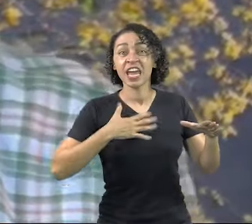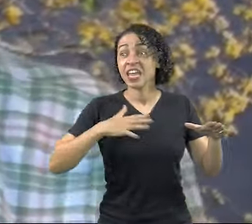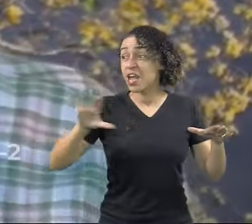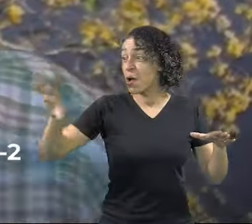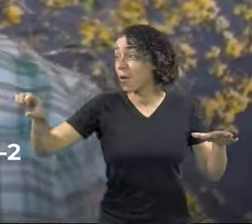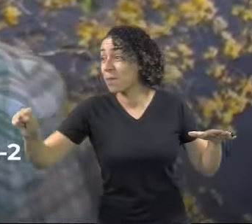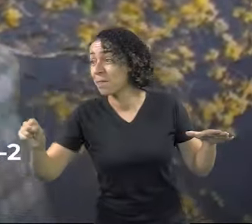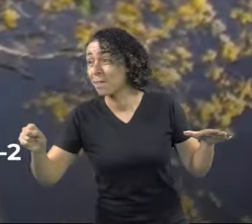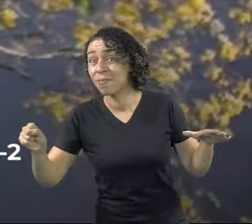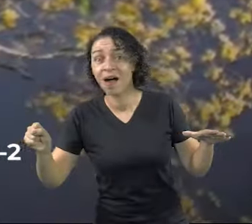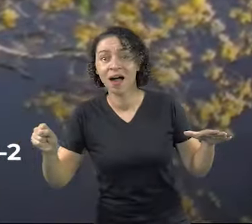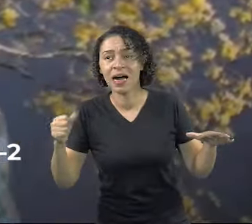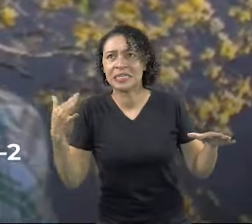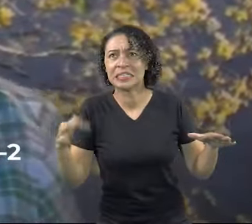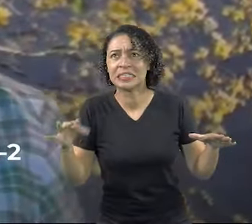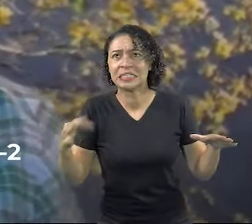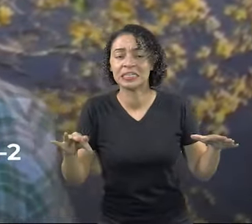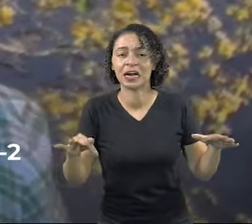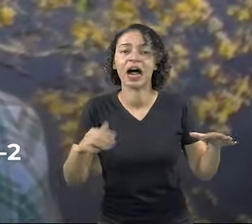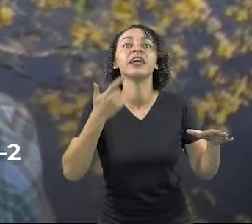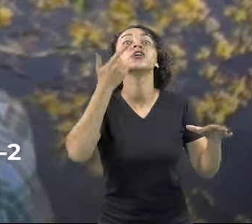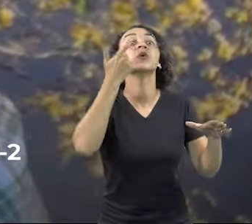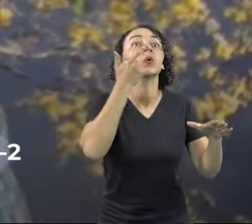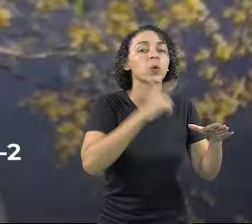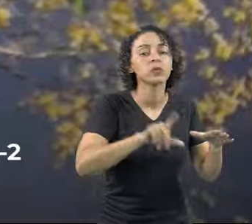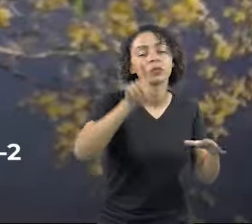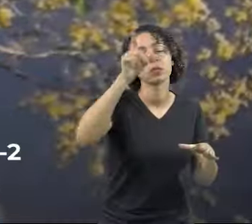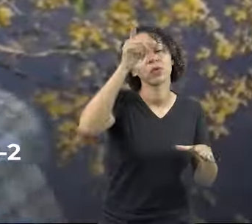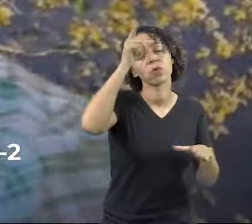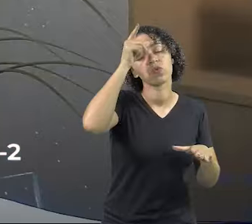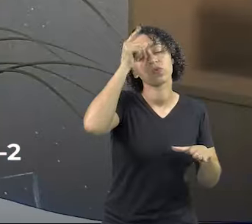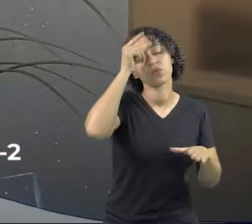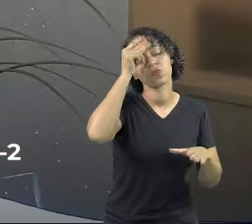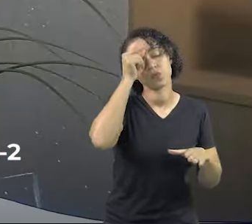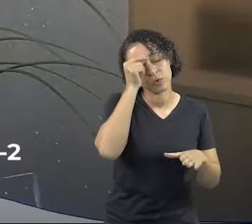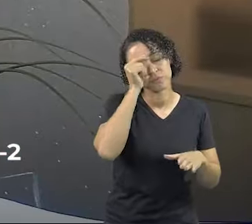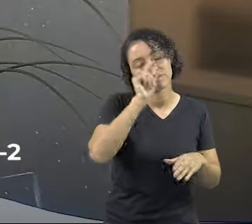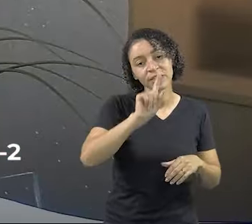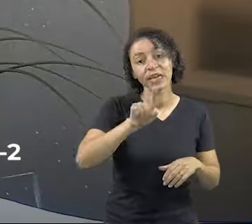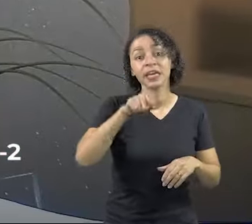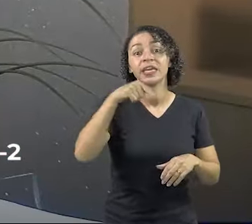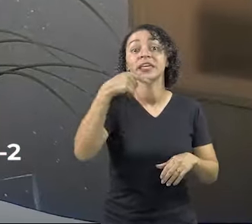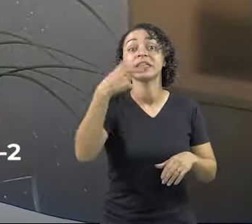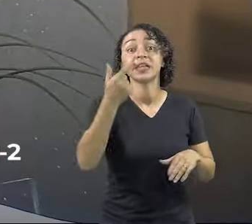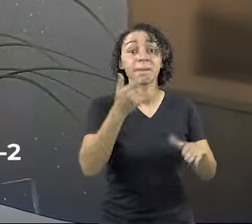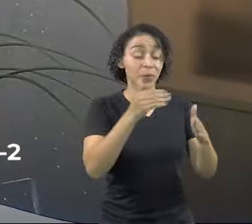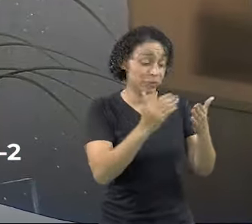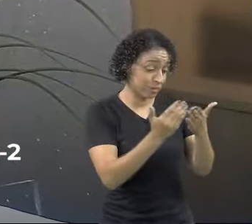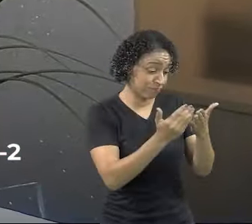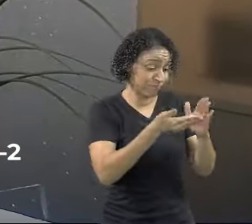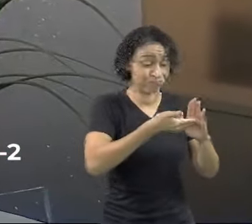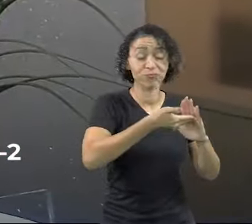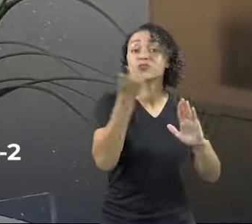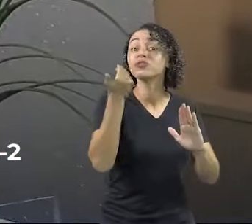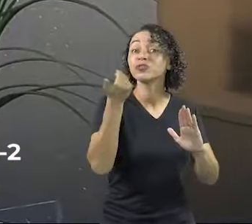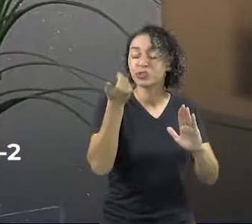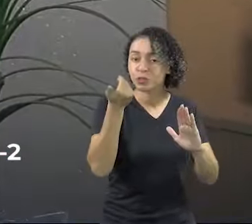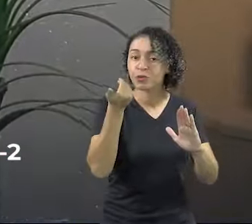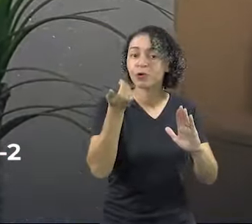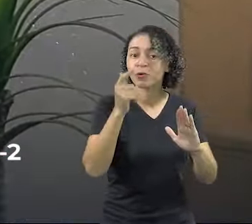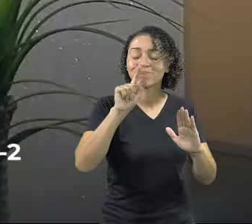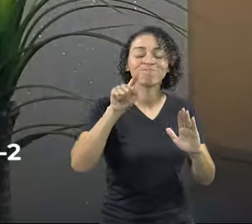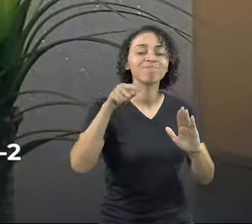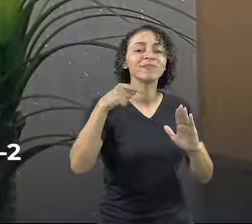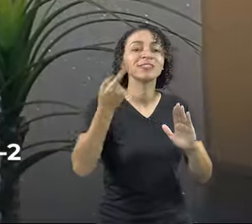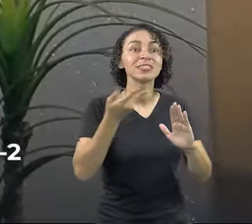o espinho mesmo depois que ele tirou o espinho mesmo depois que aquele espinho já não estava ali